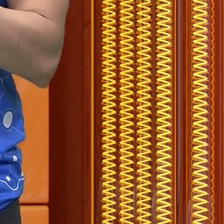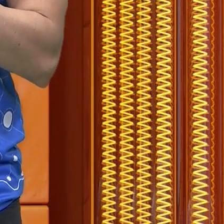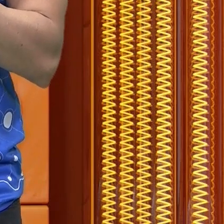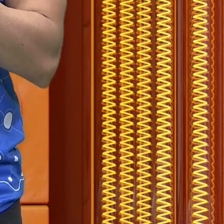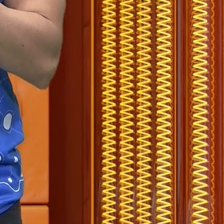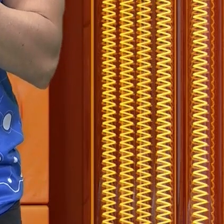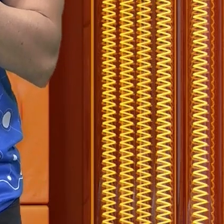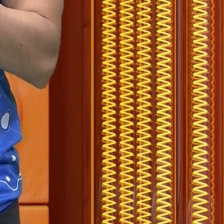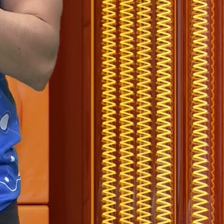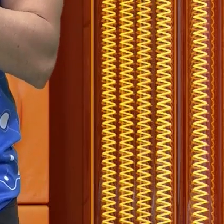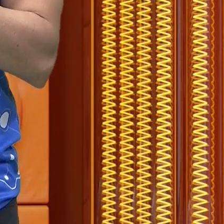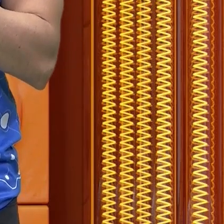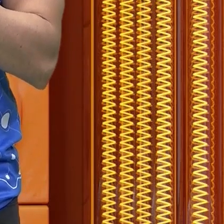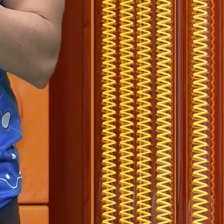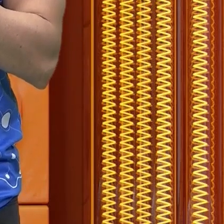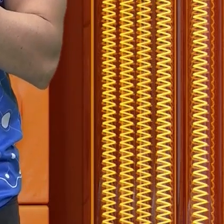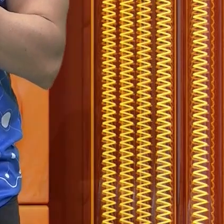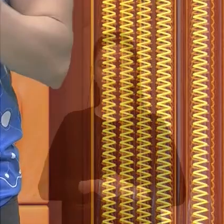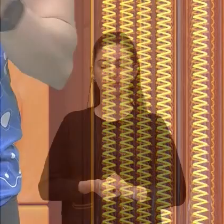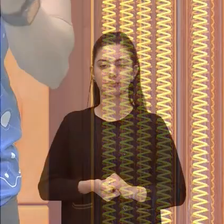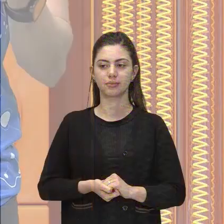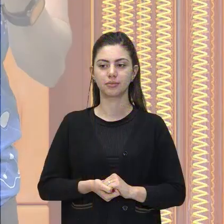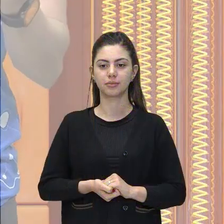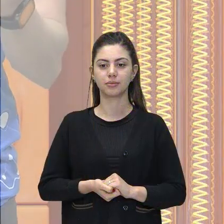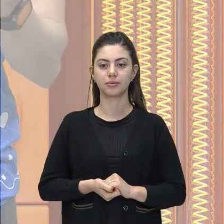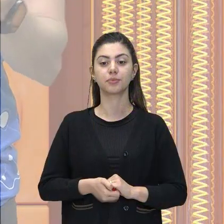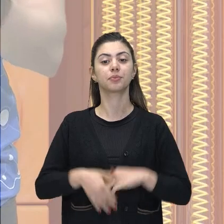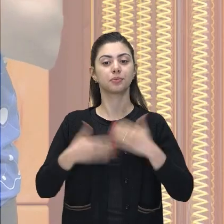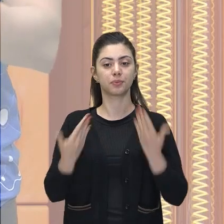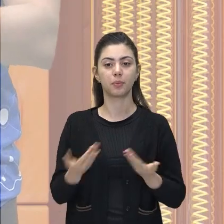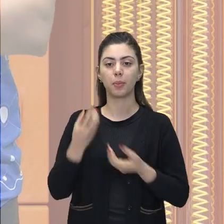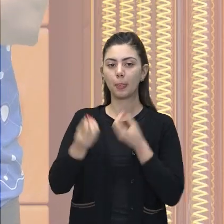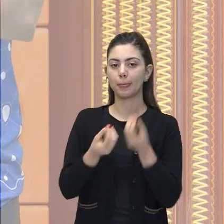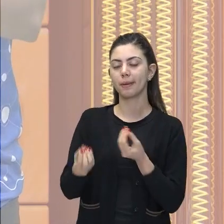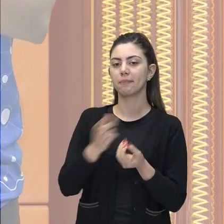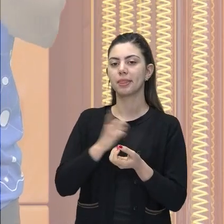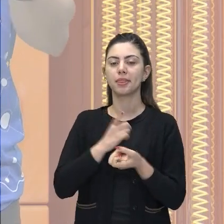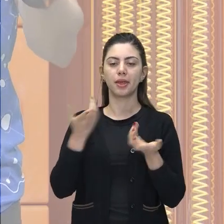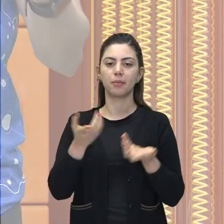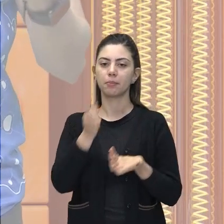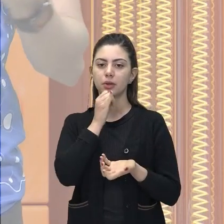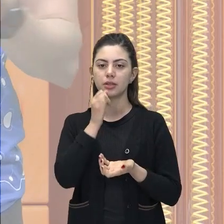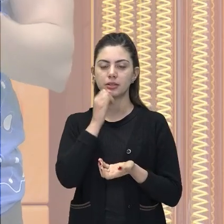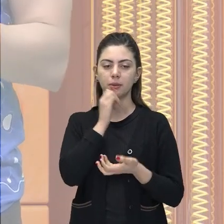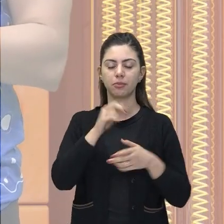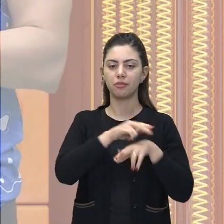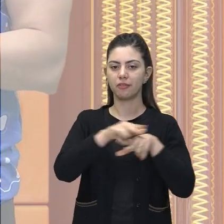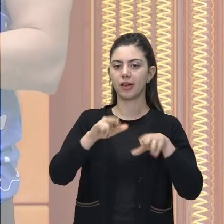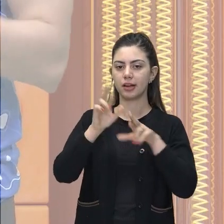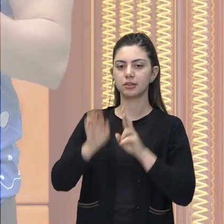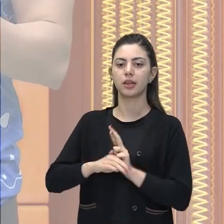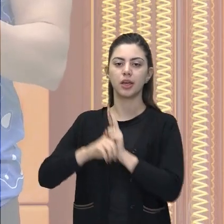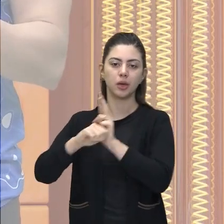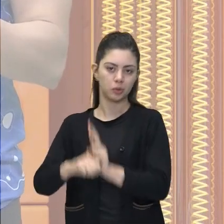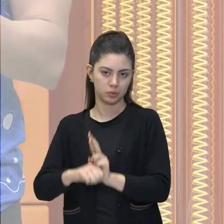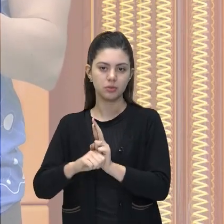base em um país desenvolvido, a sede, tá? E elas constroem filiais, criam filiais em outras regiões do mundo. Um exemplo. A gente tem